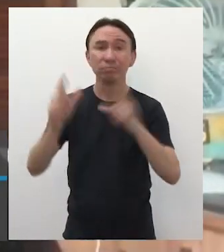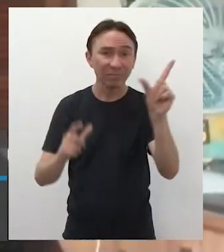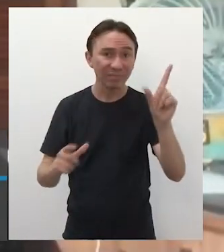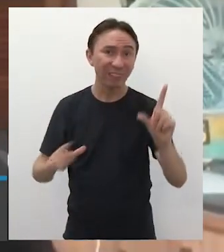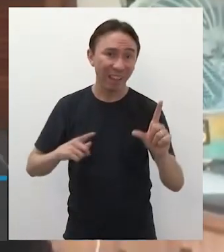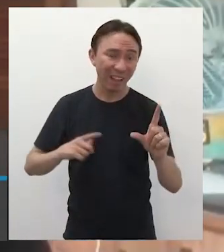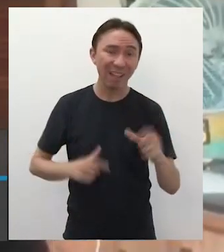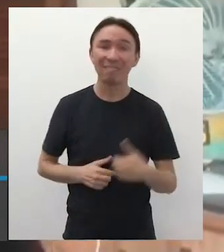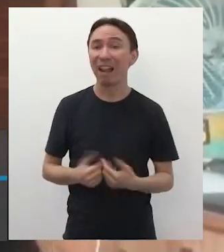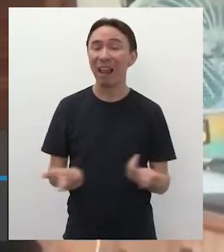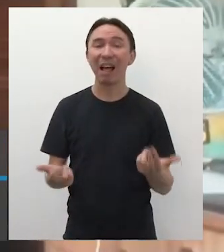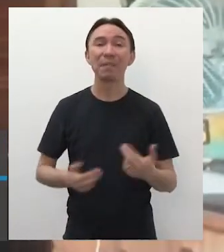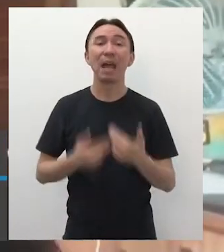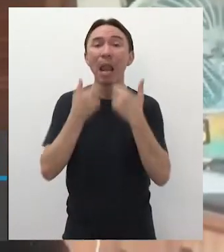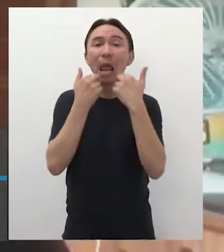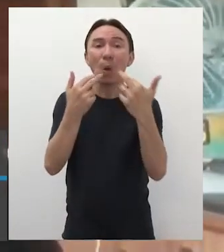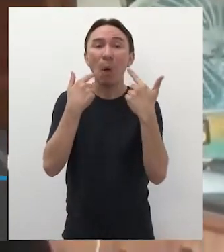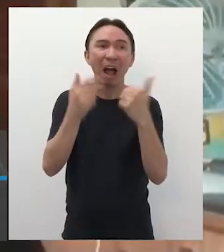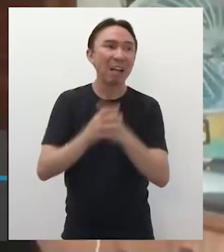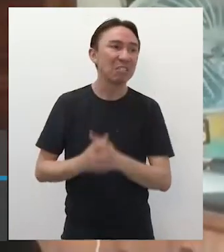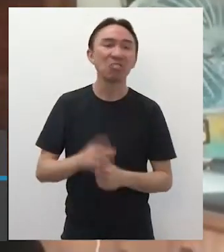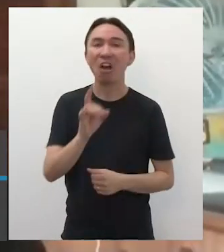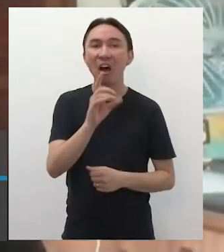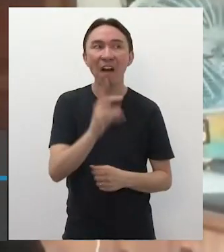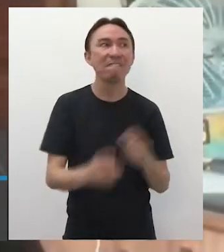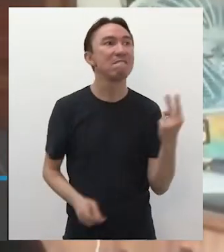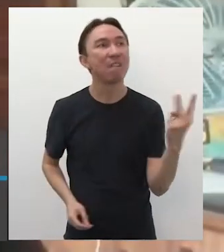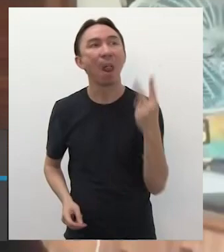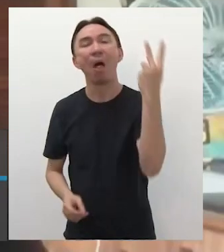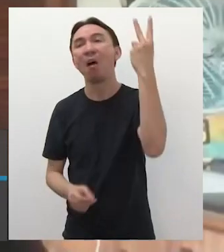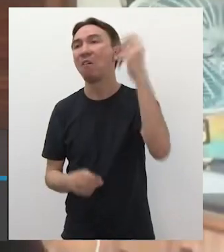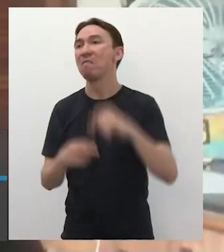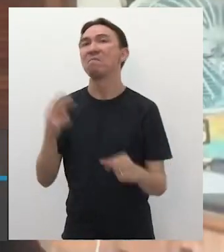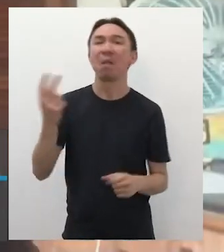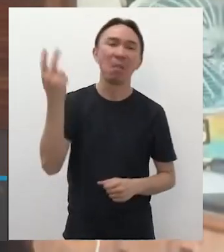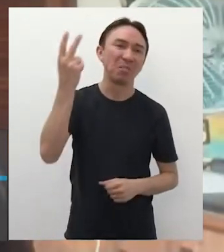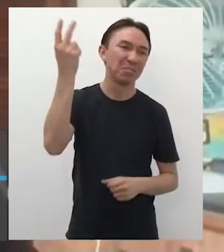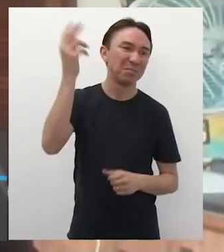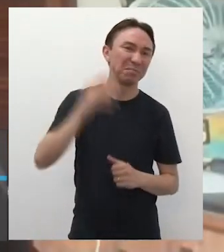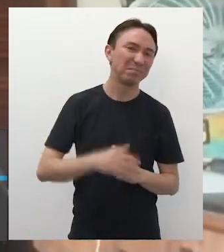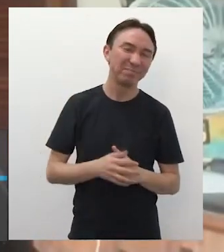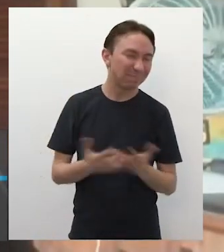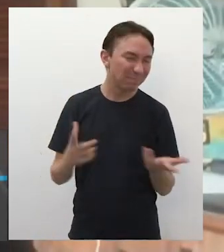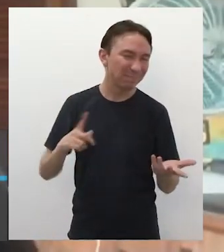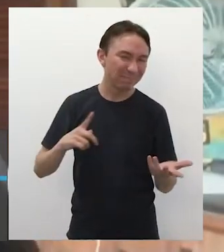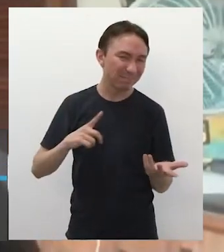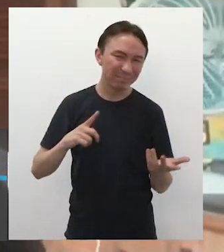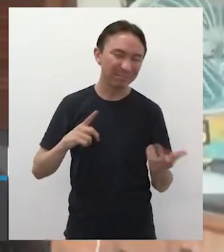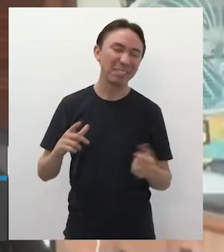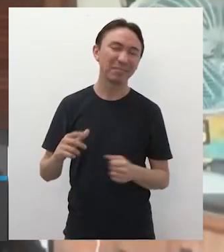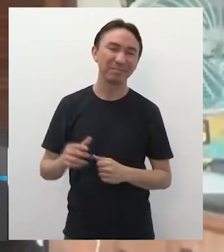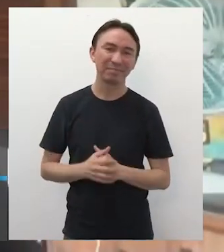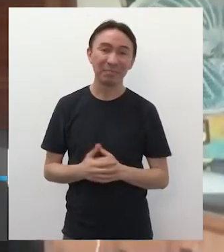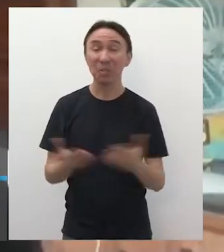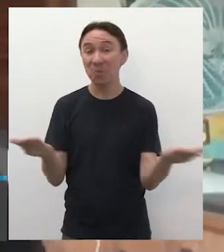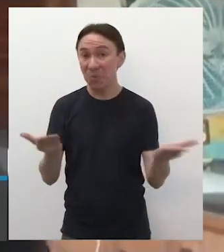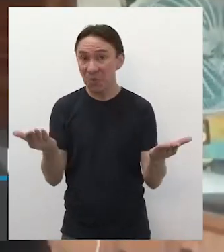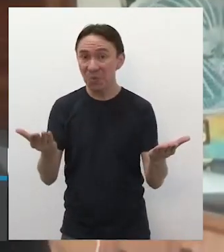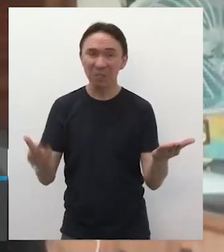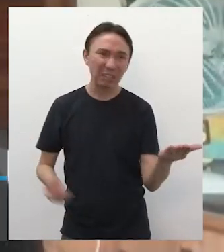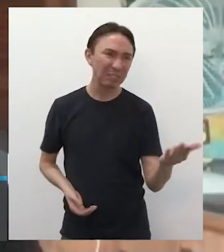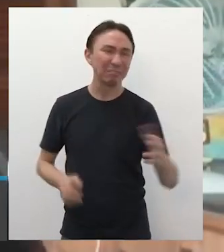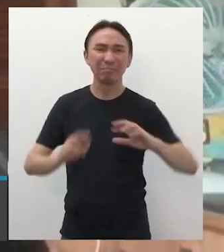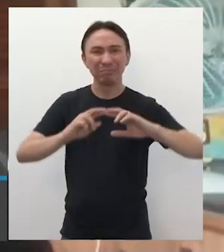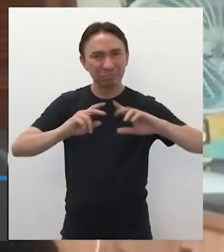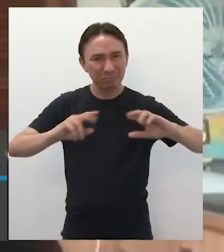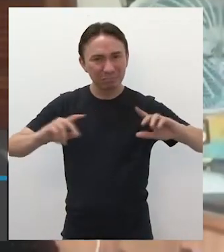exemplo, identificar a qualidade de linguagem ou do elogio que estão presentes, né, na mídia, nos